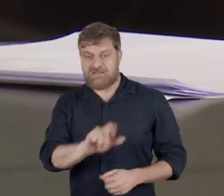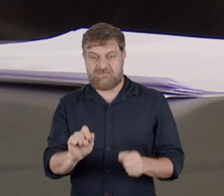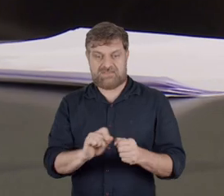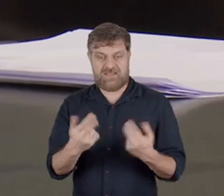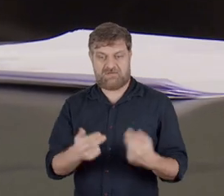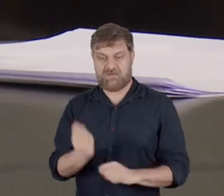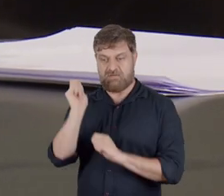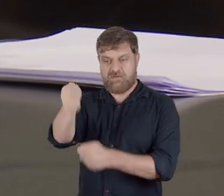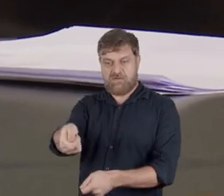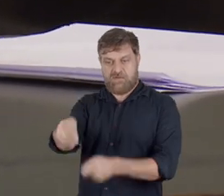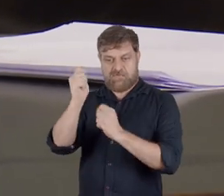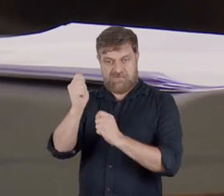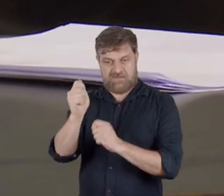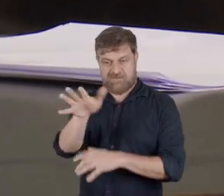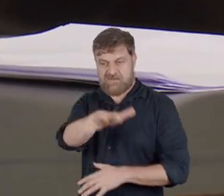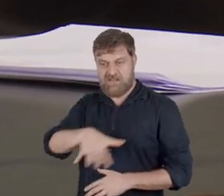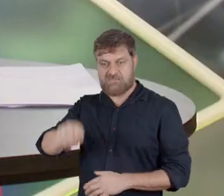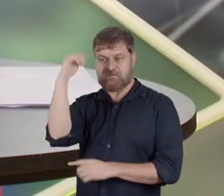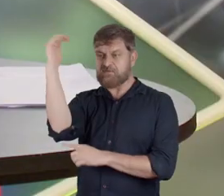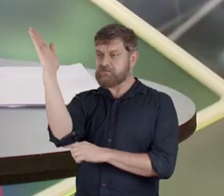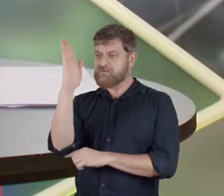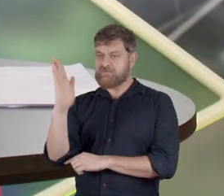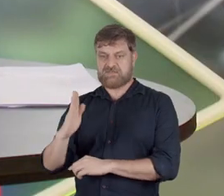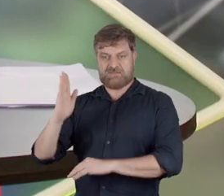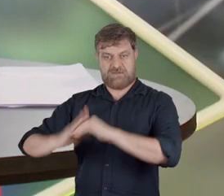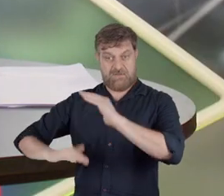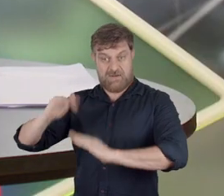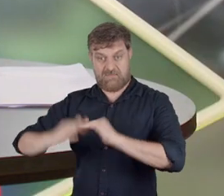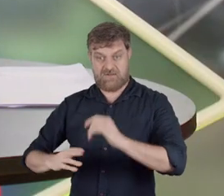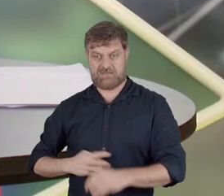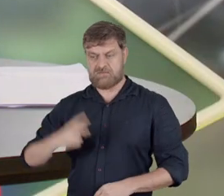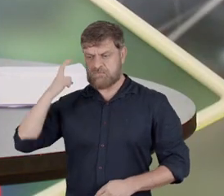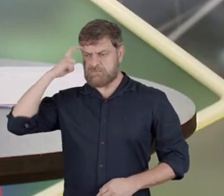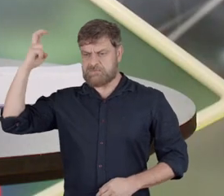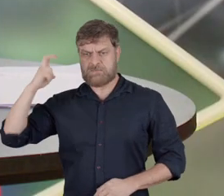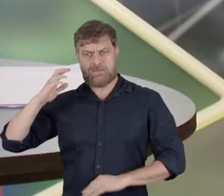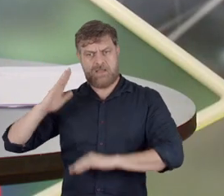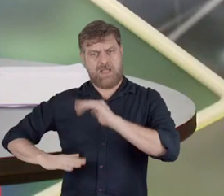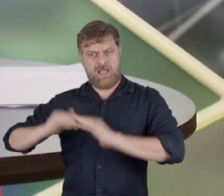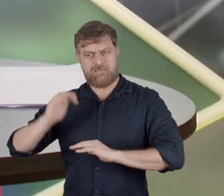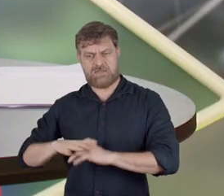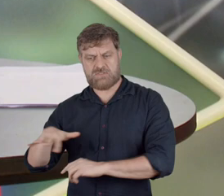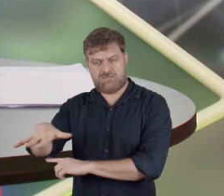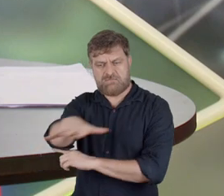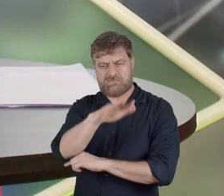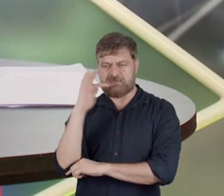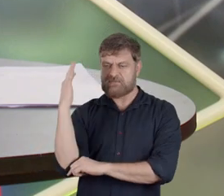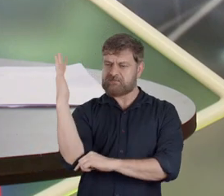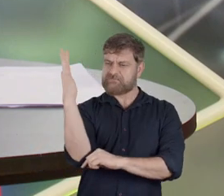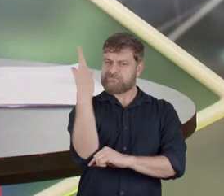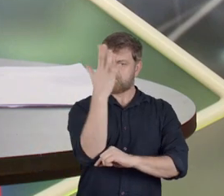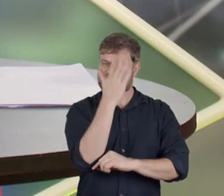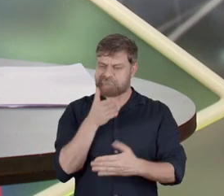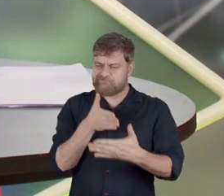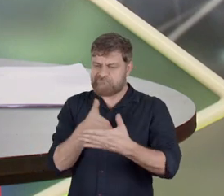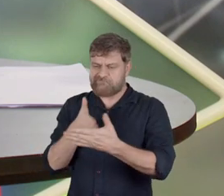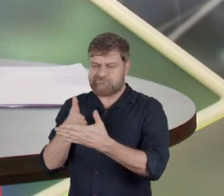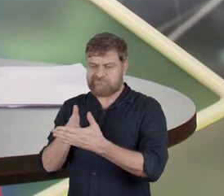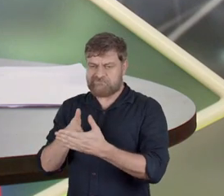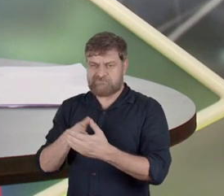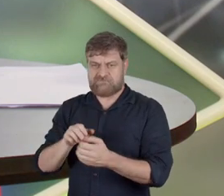pesca? Nacionalizá-la? Como obrigar as inteligências a situar a sua atividade na paisagem mais ou menos restrita de sua